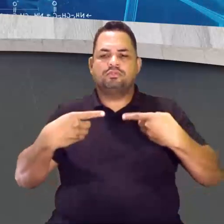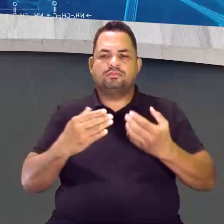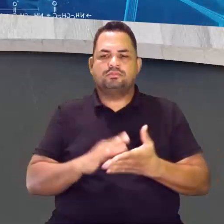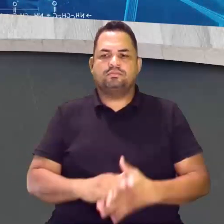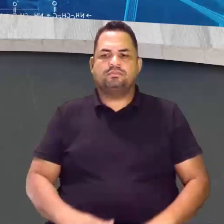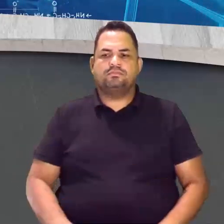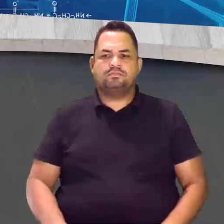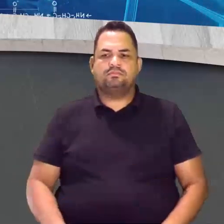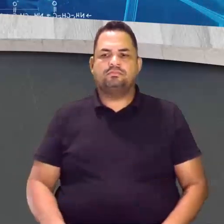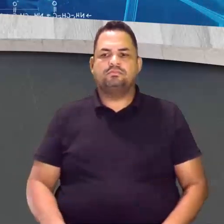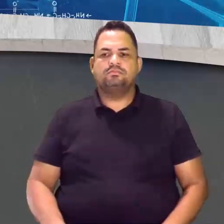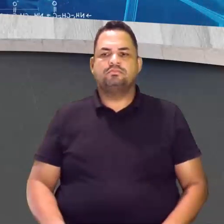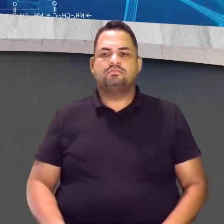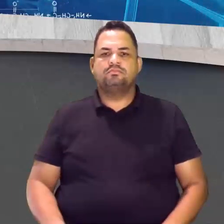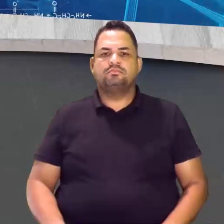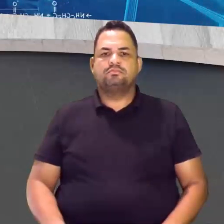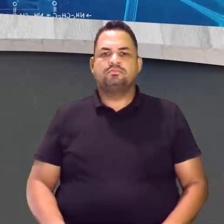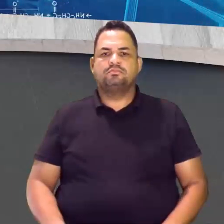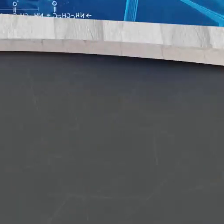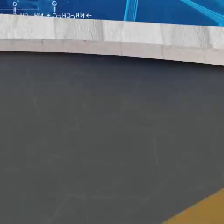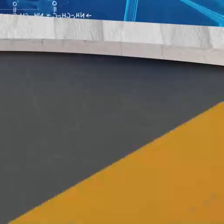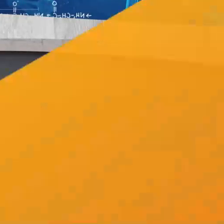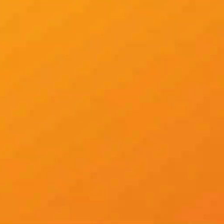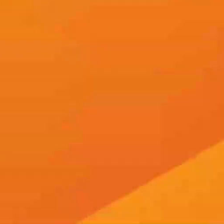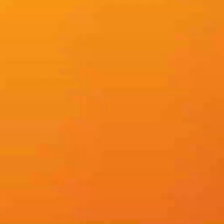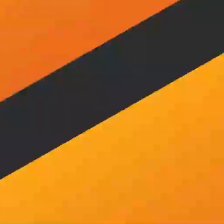meu caro aluno.